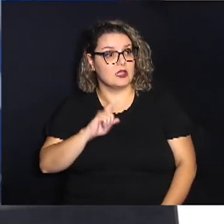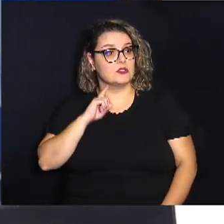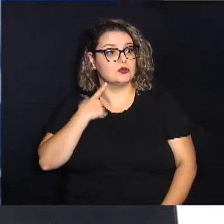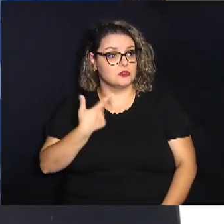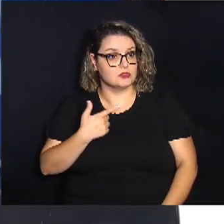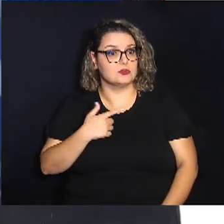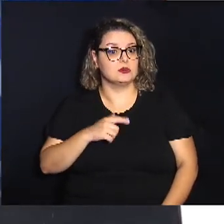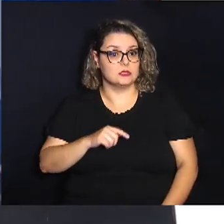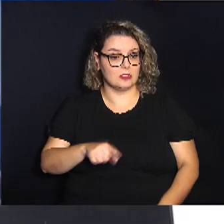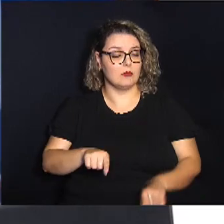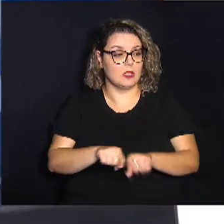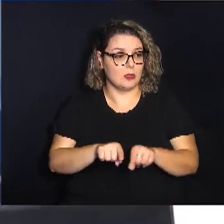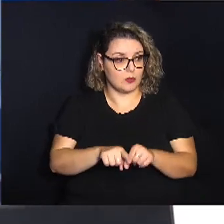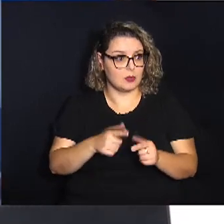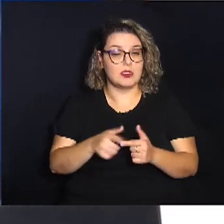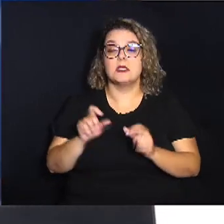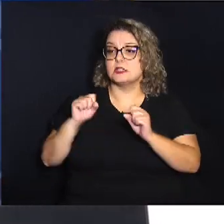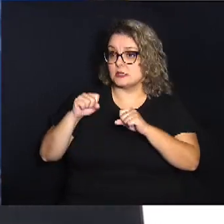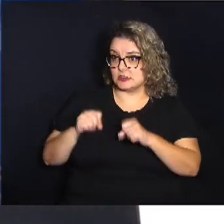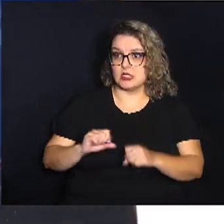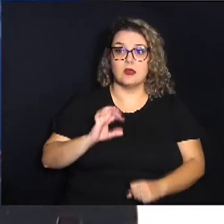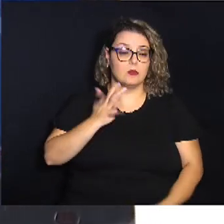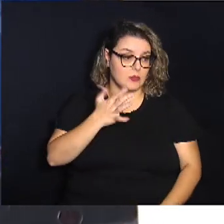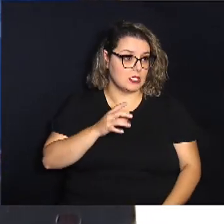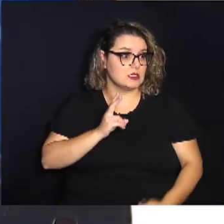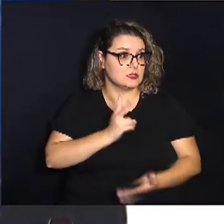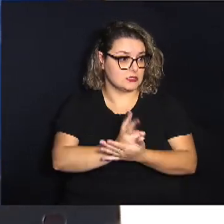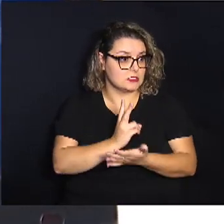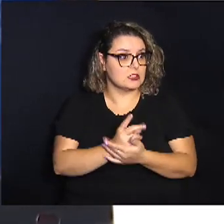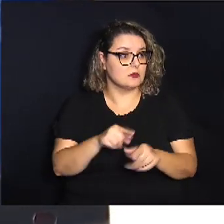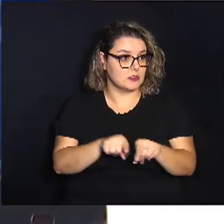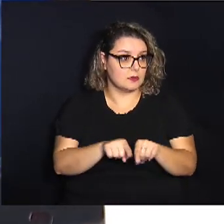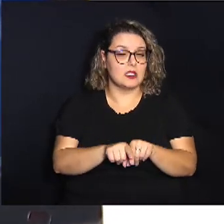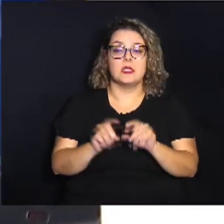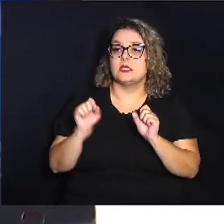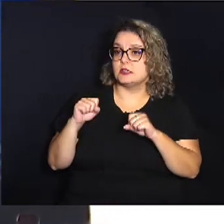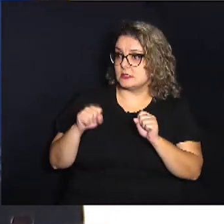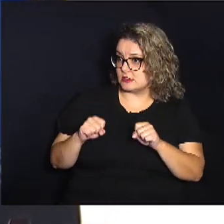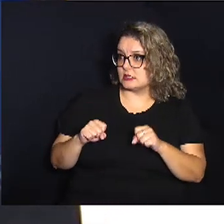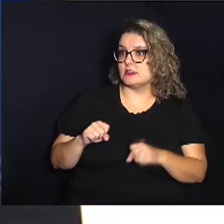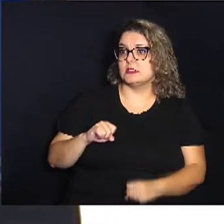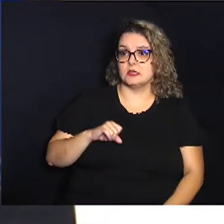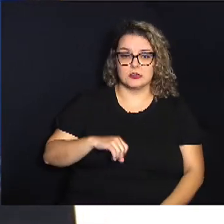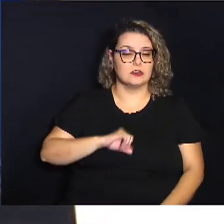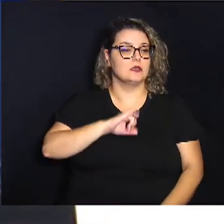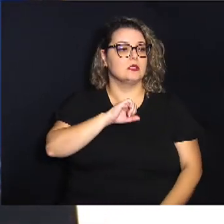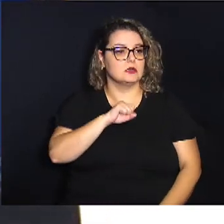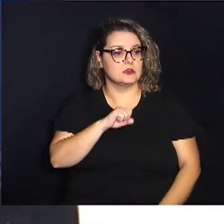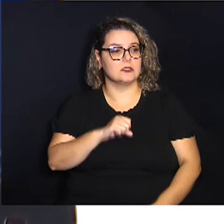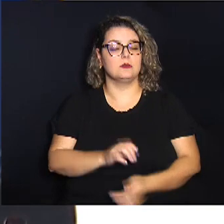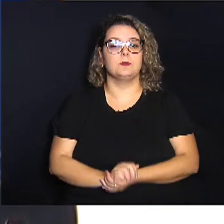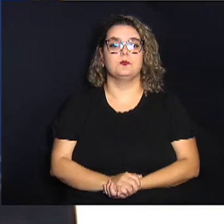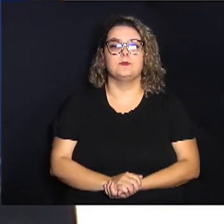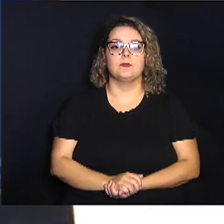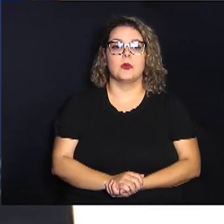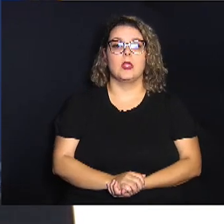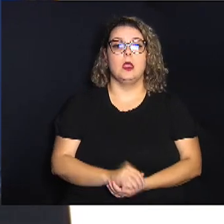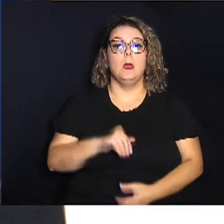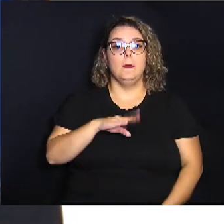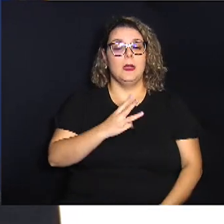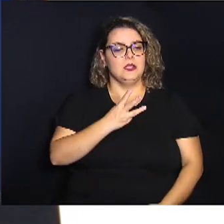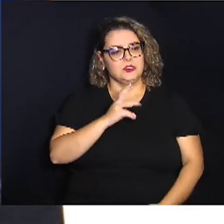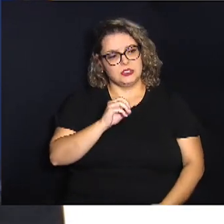também é algo que acontece com uma certa frequência aí também exatamente bom mais de 300